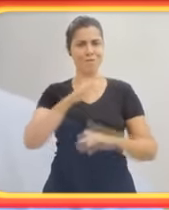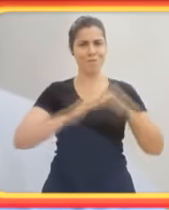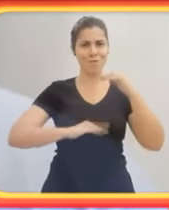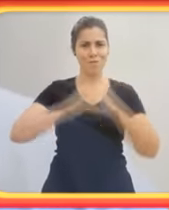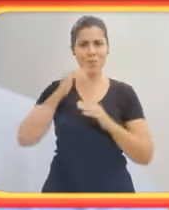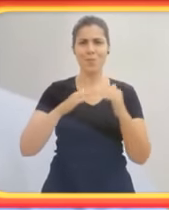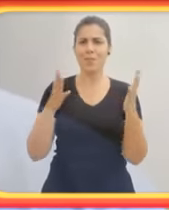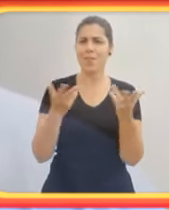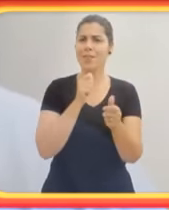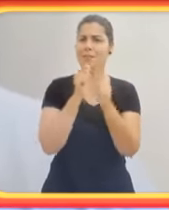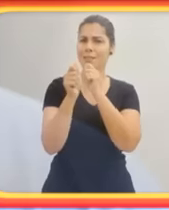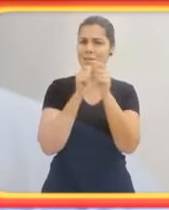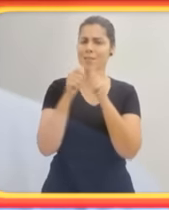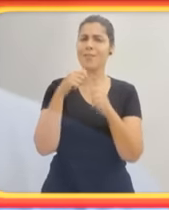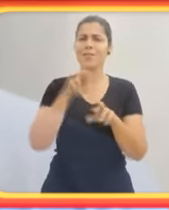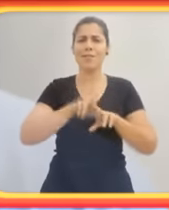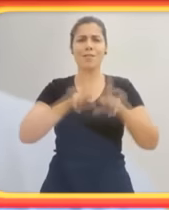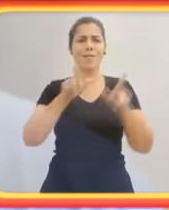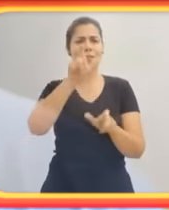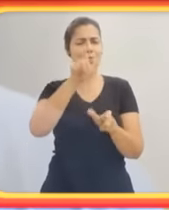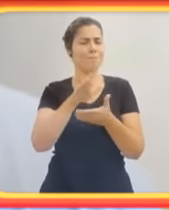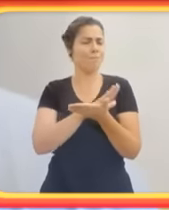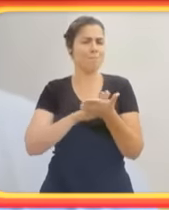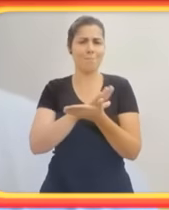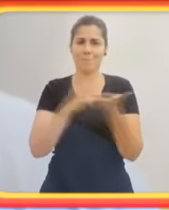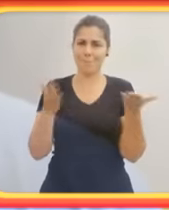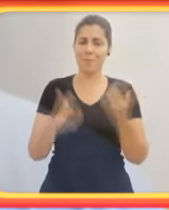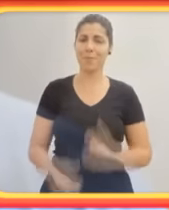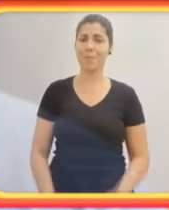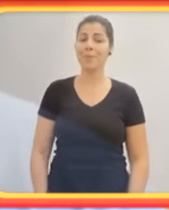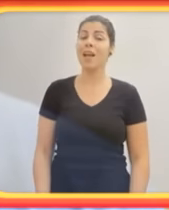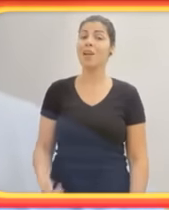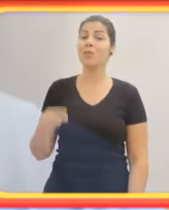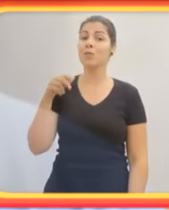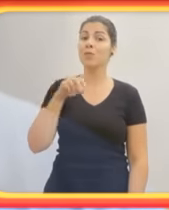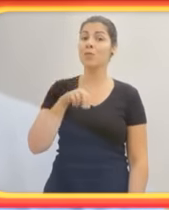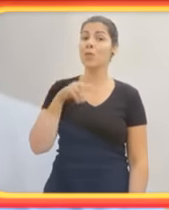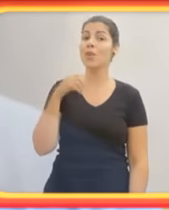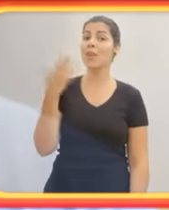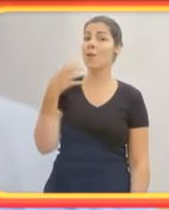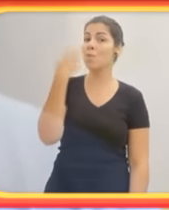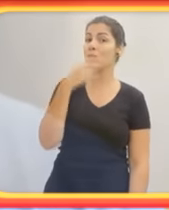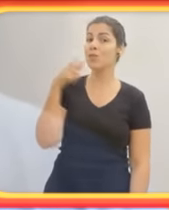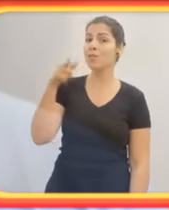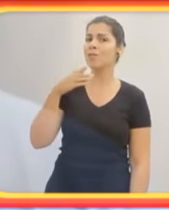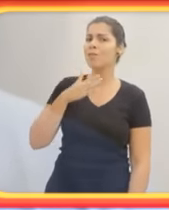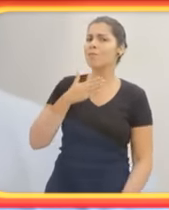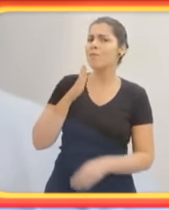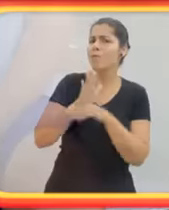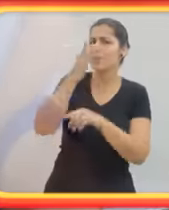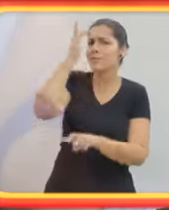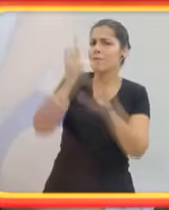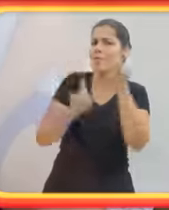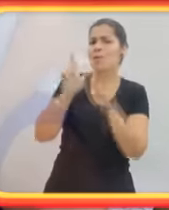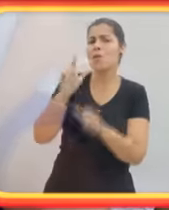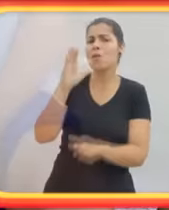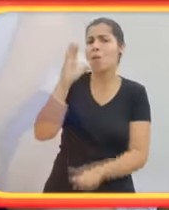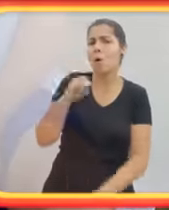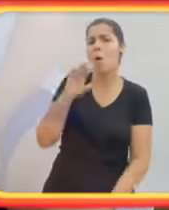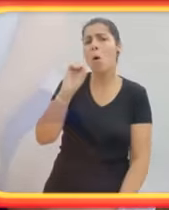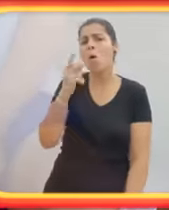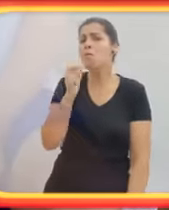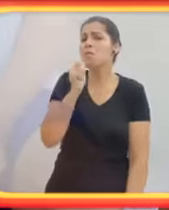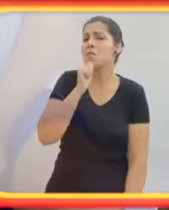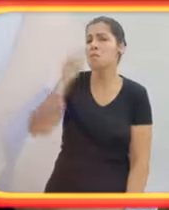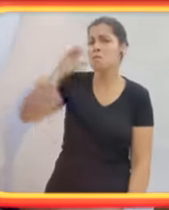gente tem que conviver com as diferenças, tem que aprender até com as diferenças, né? E eu fico muito,